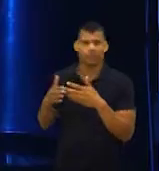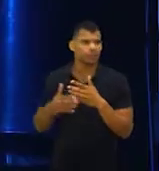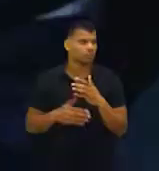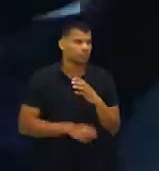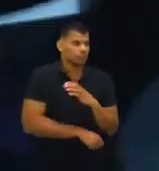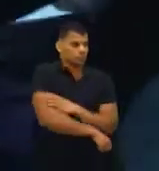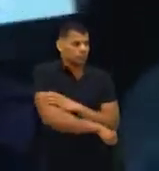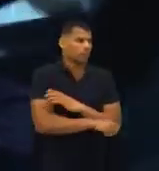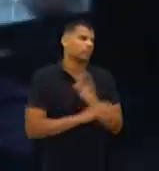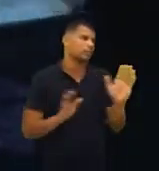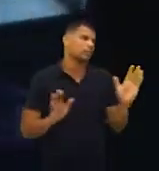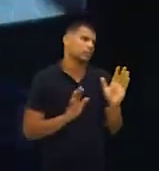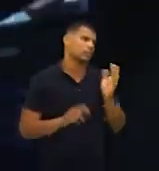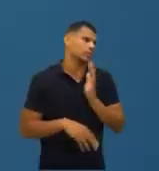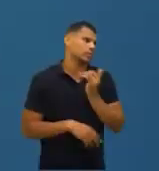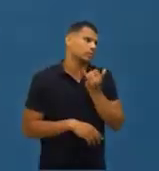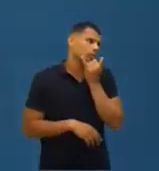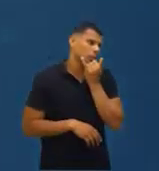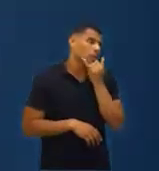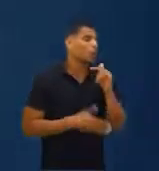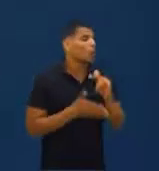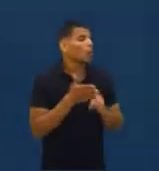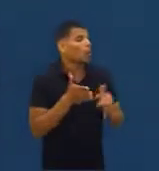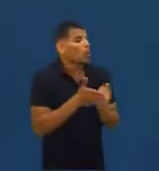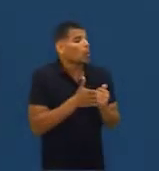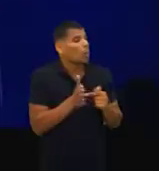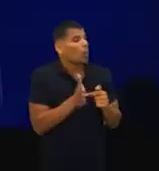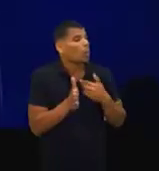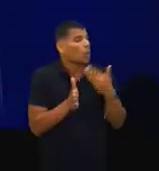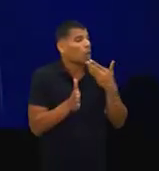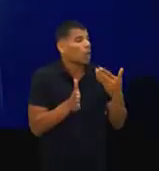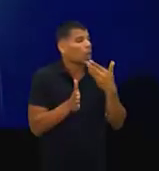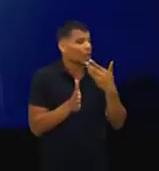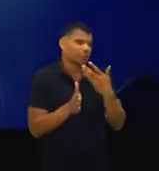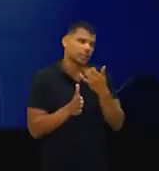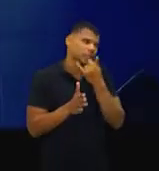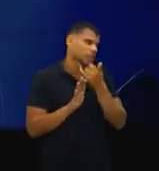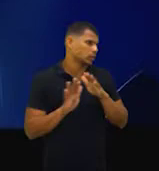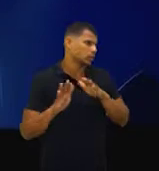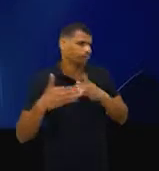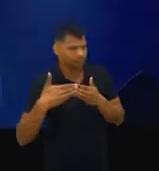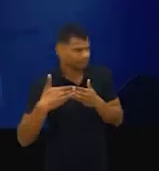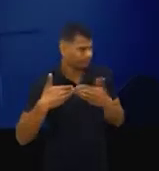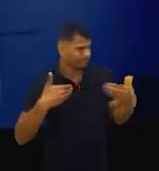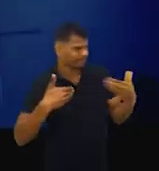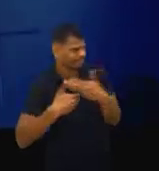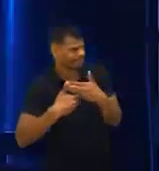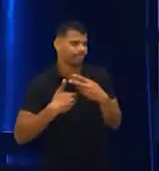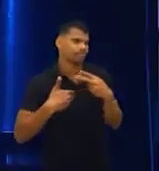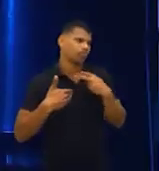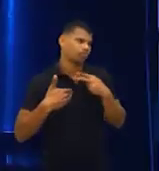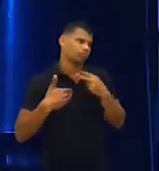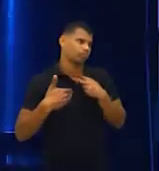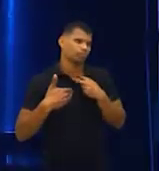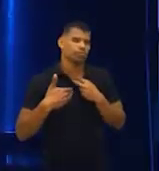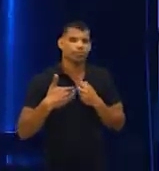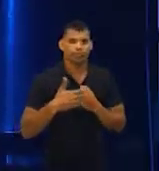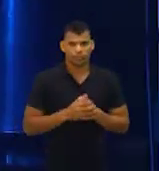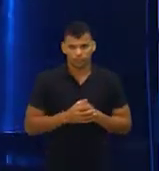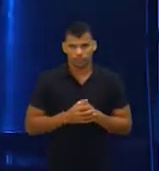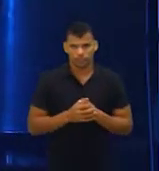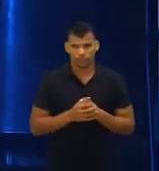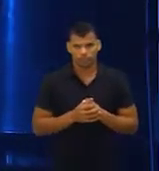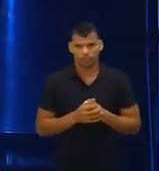oh, só viviam dando detalhe. Barrados no baile, oh, oh, e meu amor nem